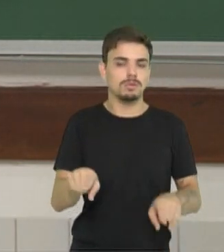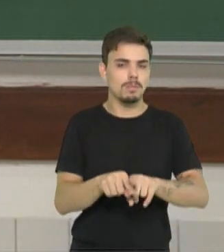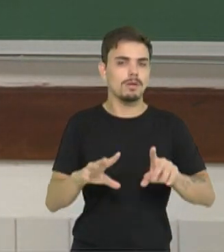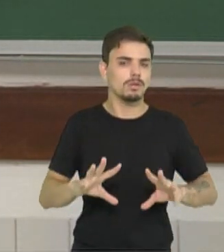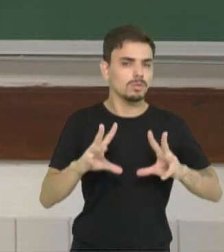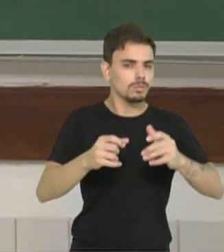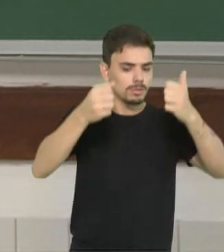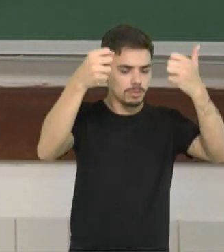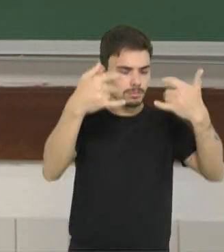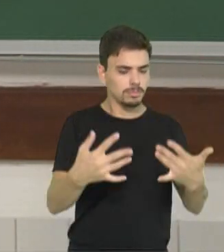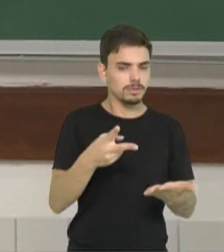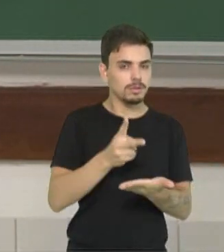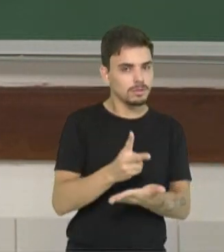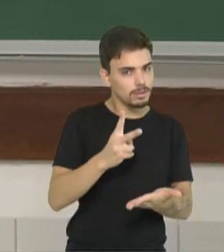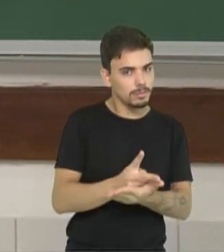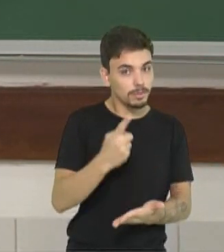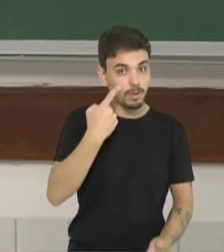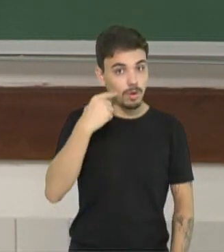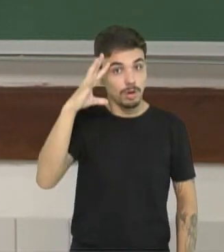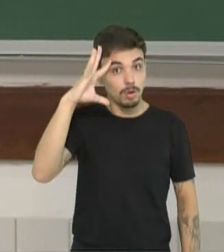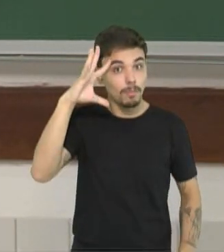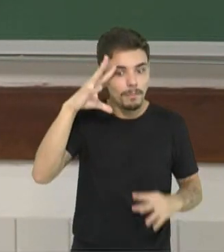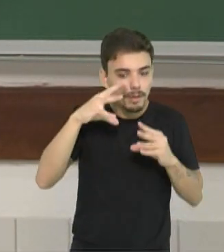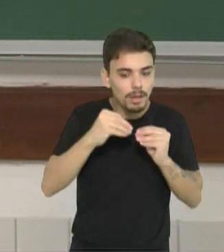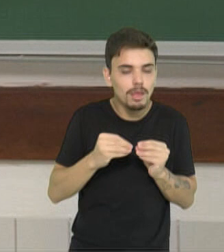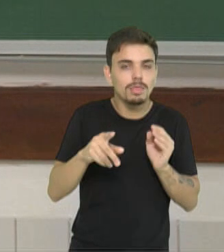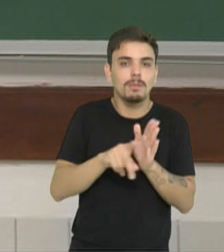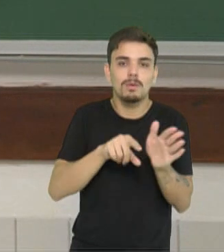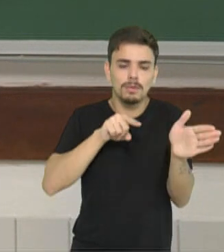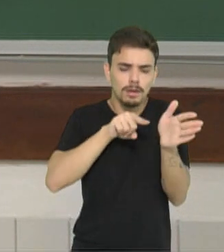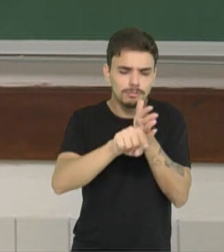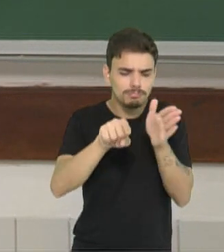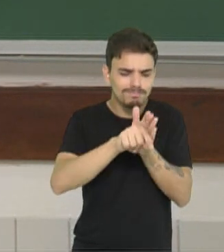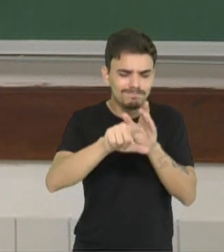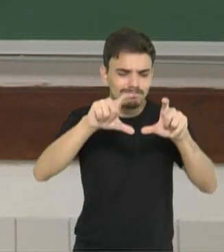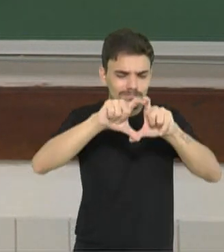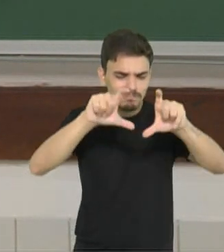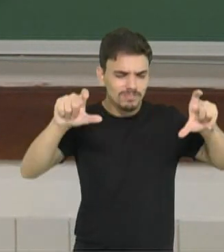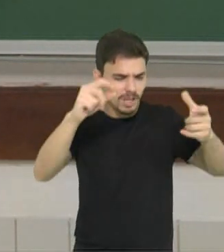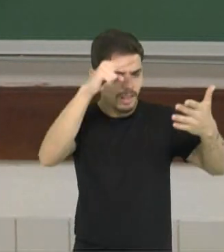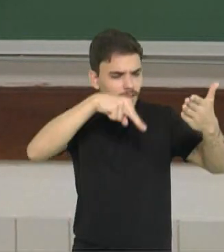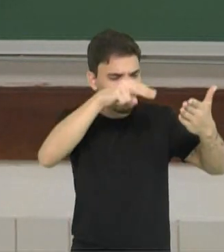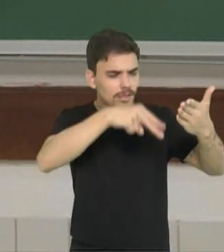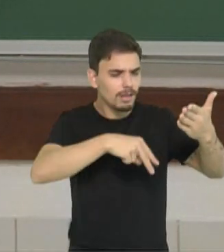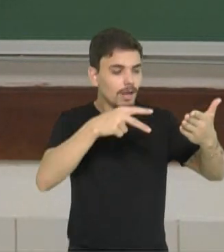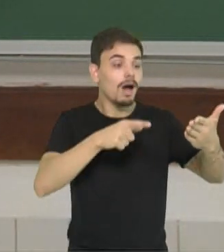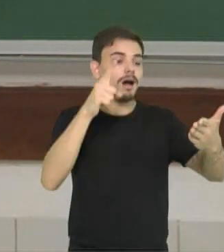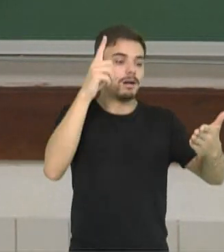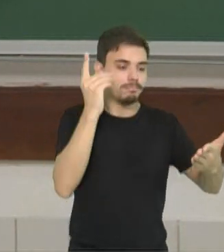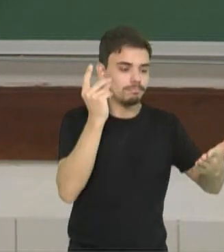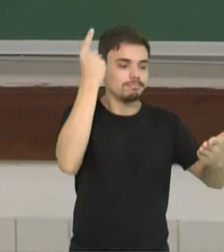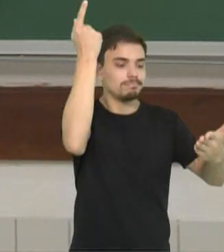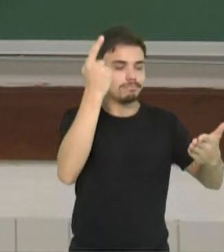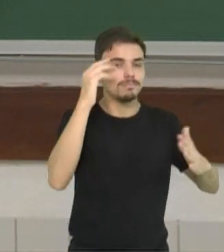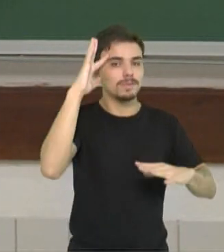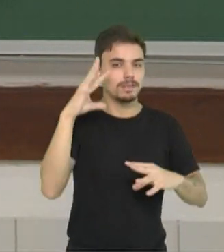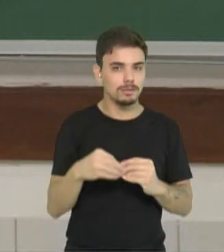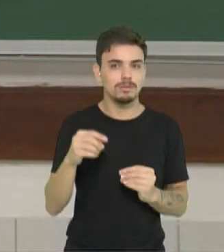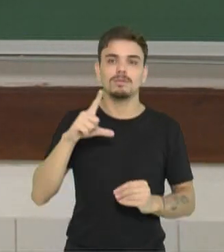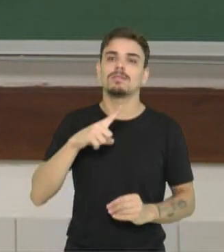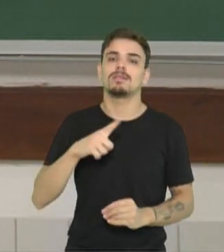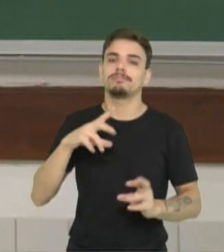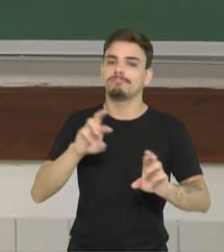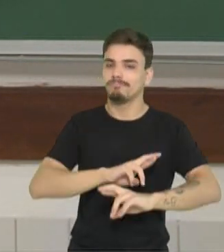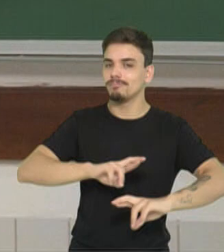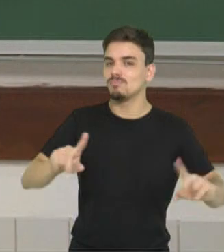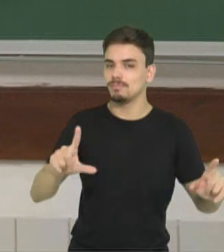gente fala para vocês, interprete a questão, leia, né, entenda o que o problema quer que você faça, que isso faz total